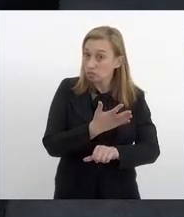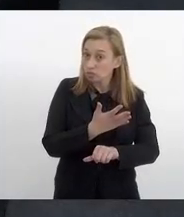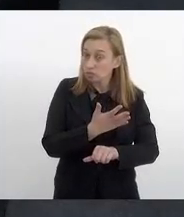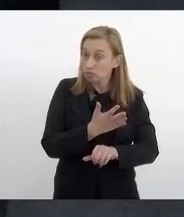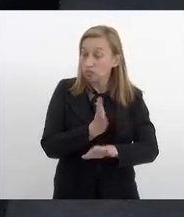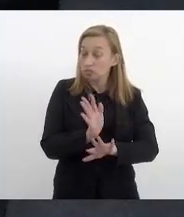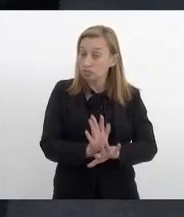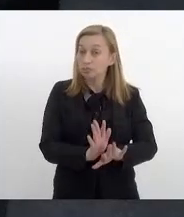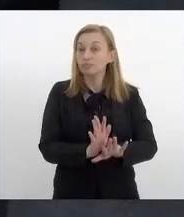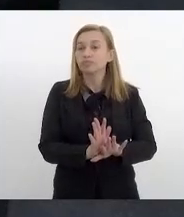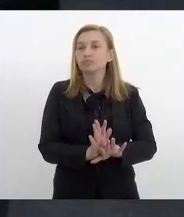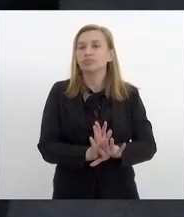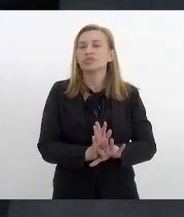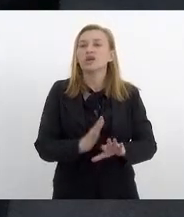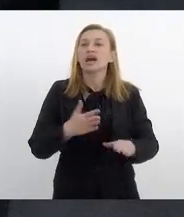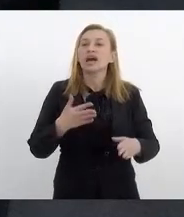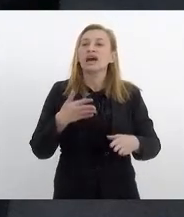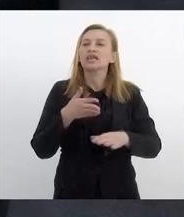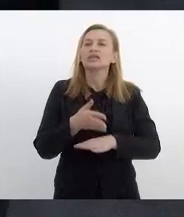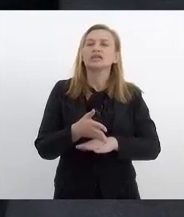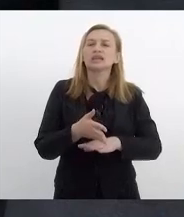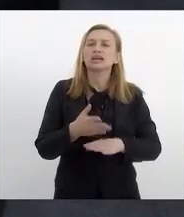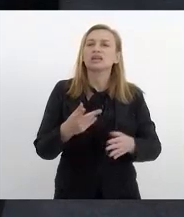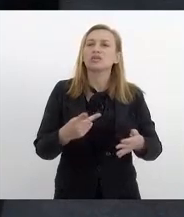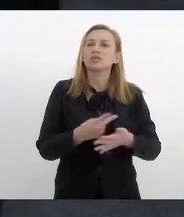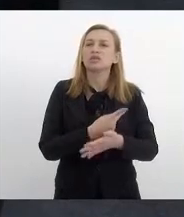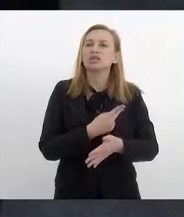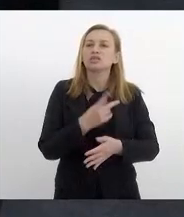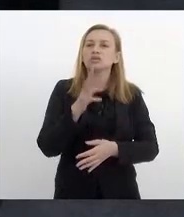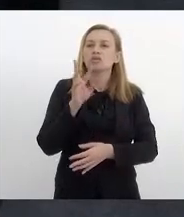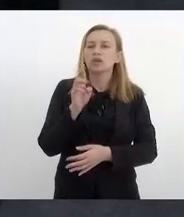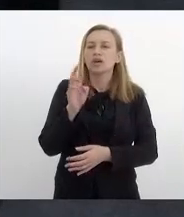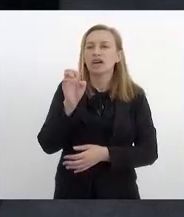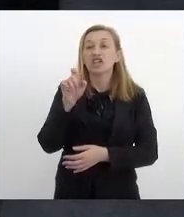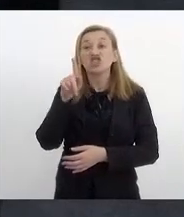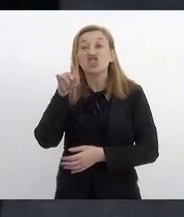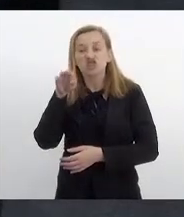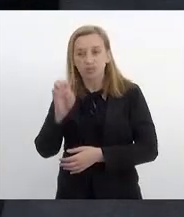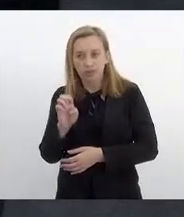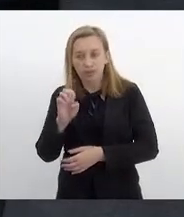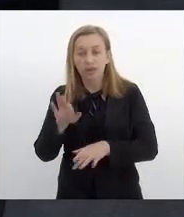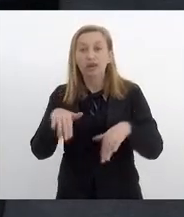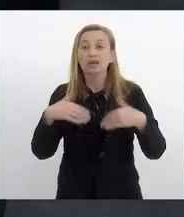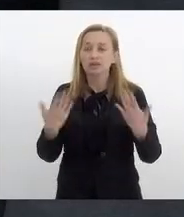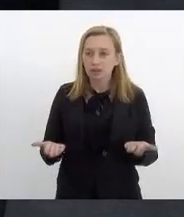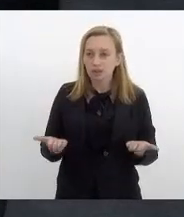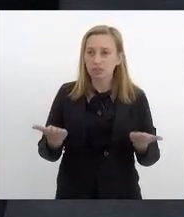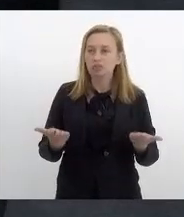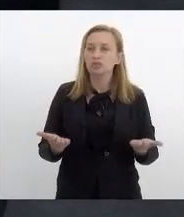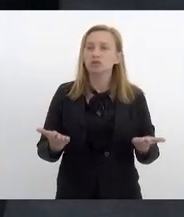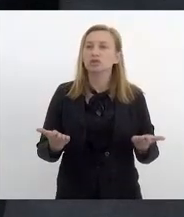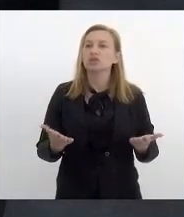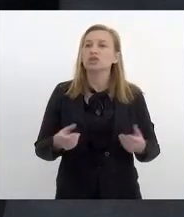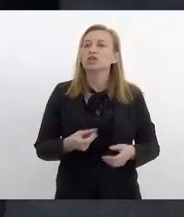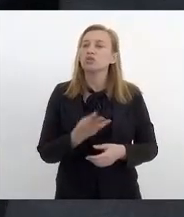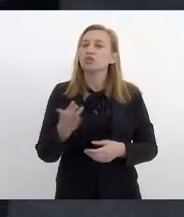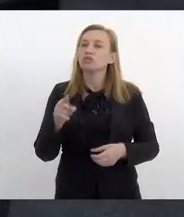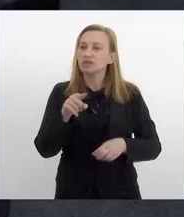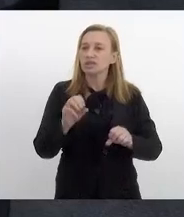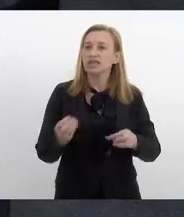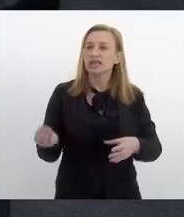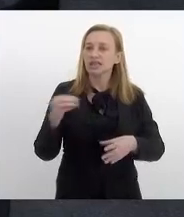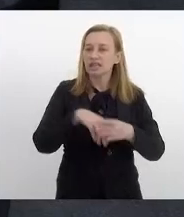Isso derivou a entrada... no regime. Então, fica subentendido que enquanto você está no